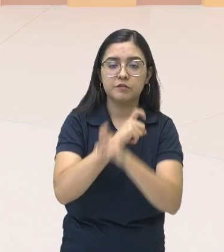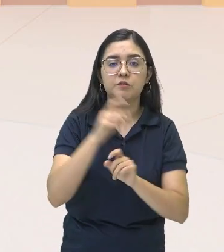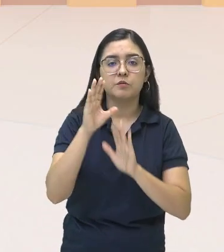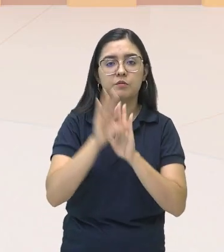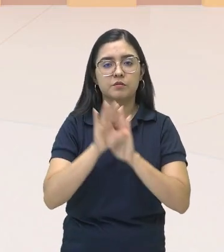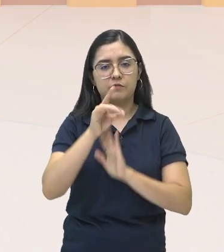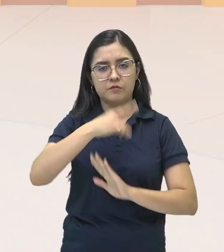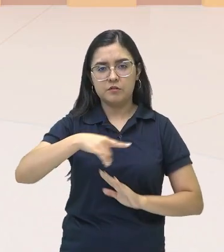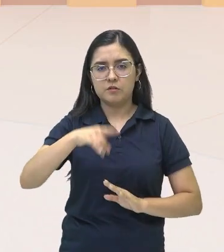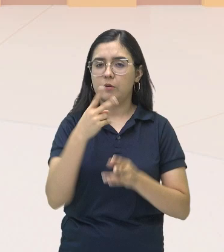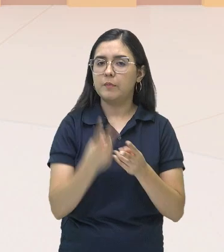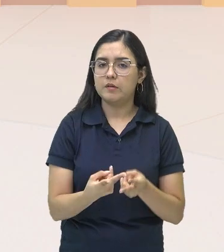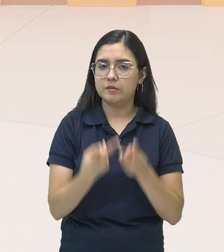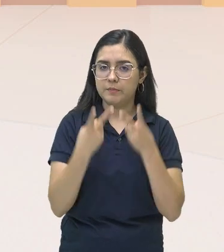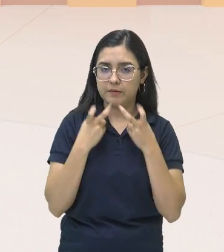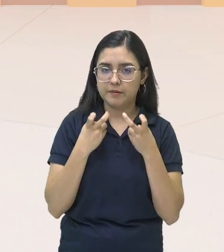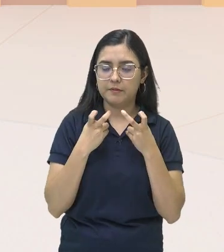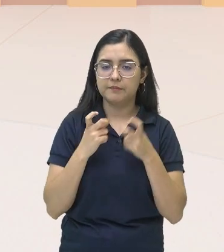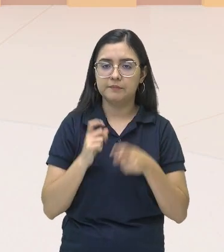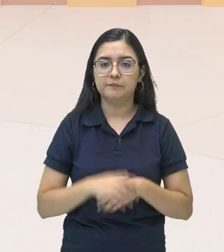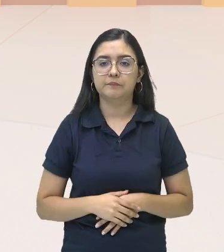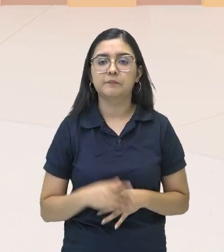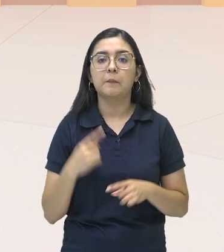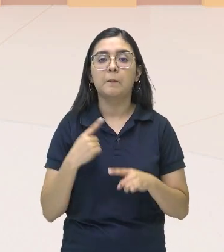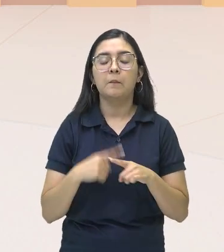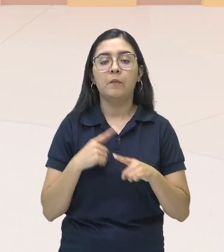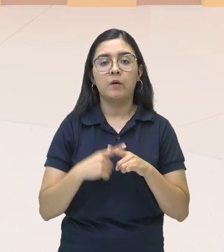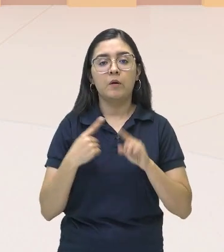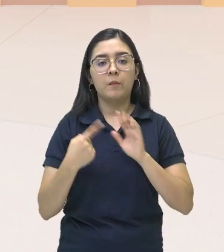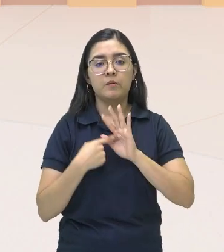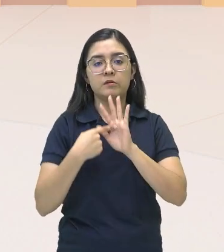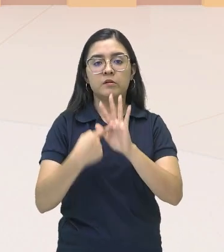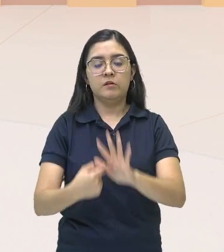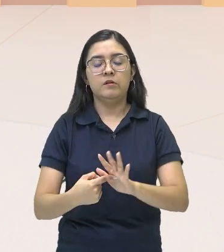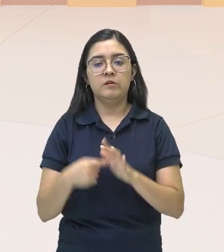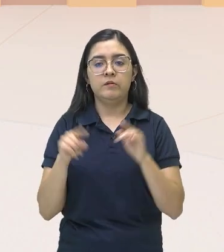estão percebendo isso aqui, né? Porque eu trouxe também